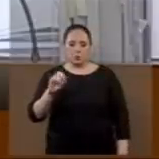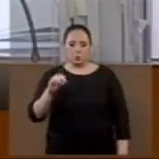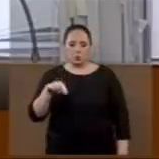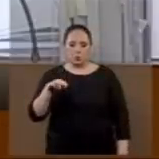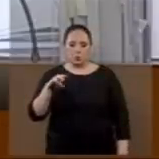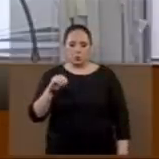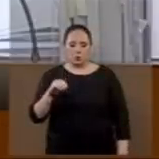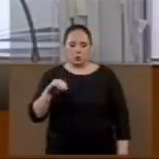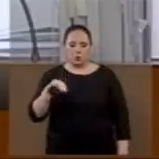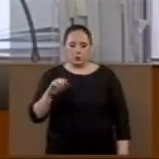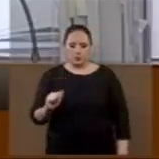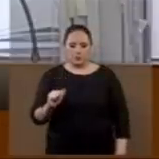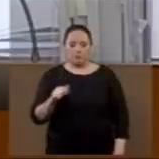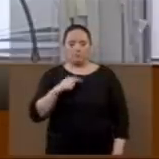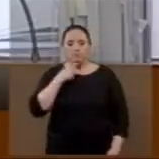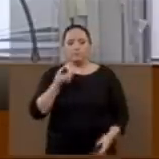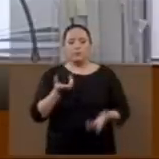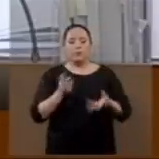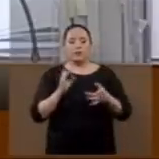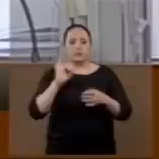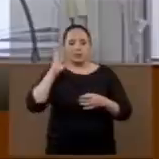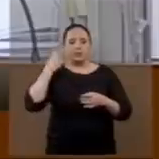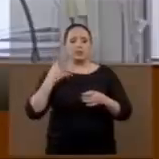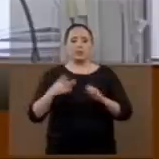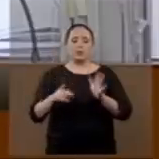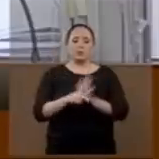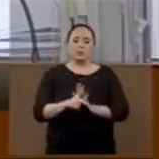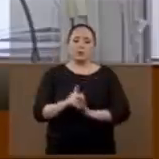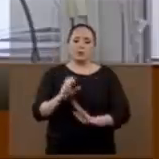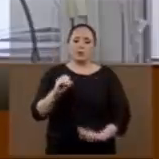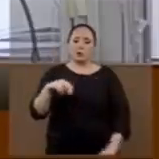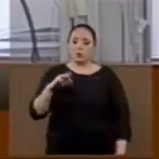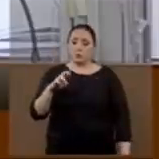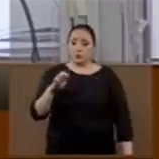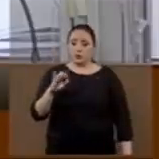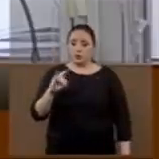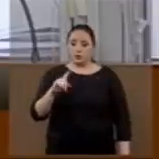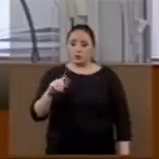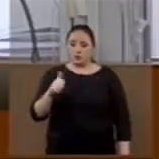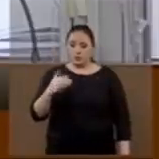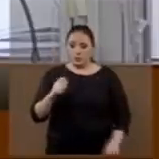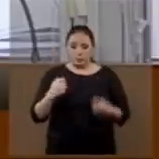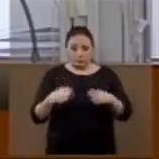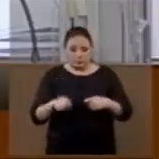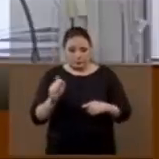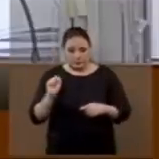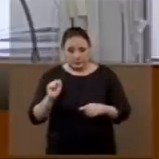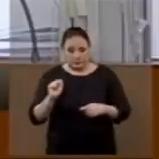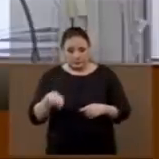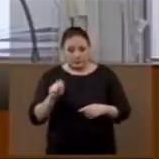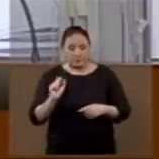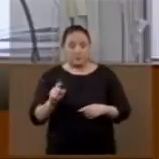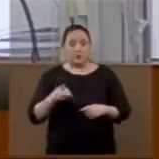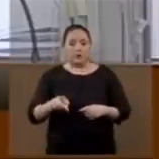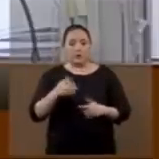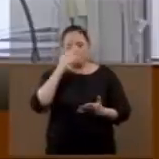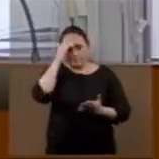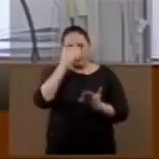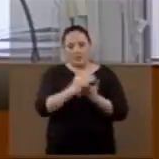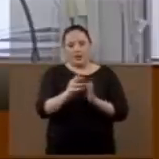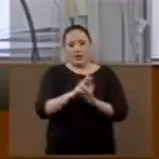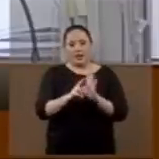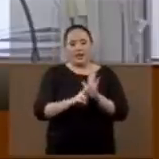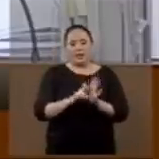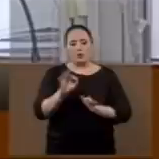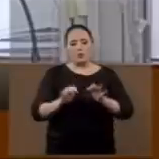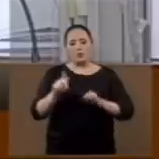decisão voluntarista do sujeito de concretização. Deve, sim, conduzir-se sempre à norma jurídica geral. A